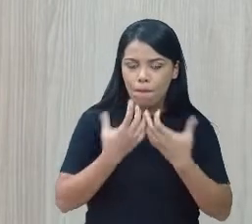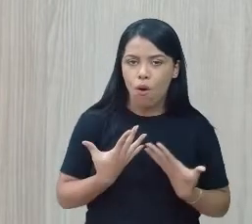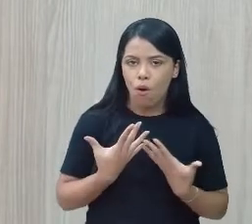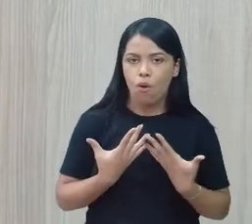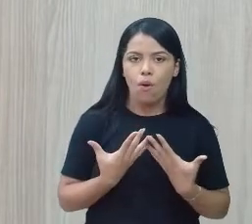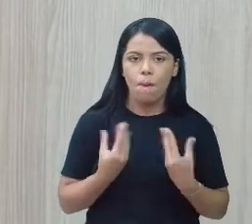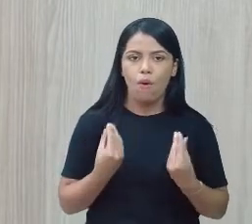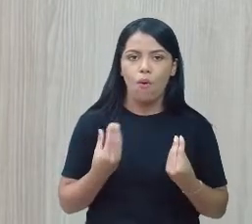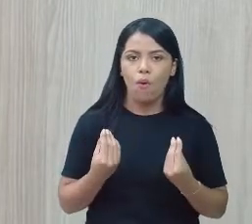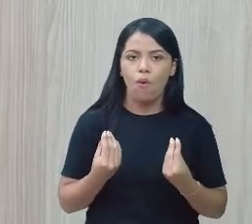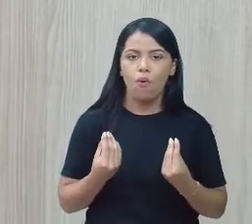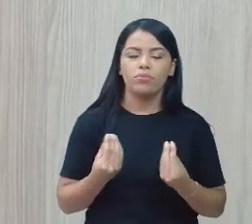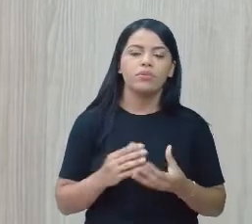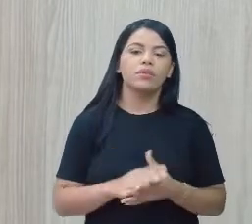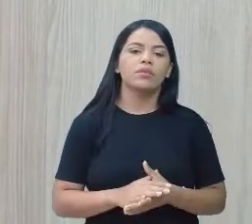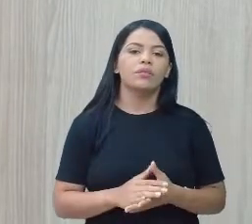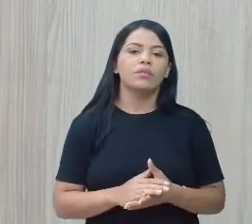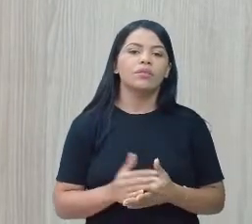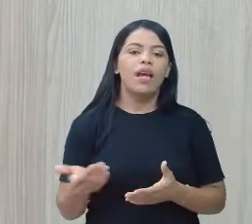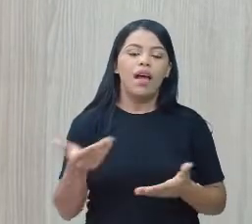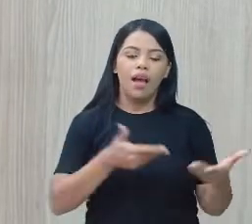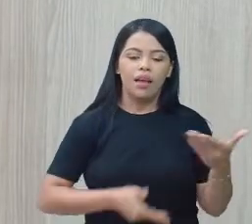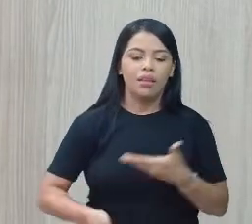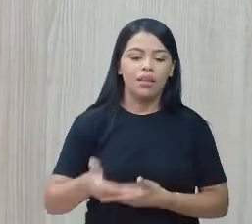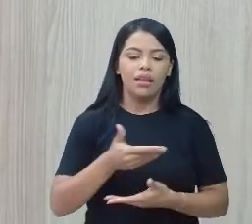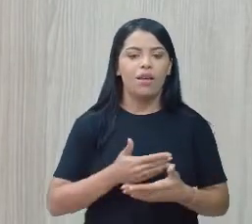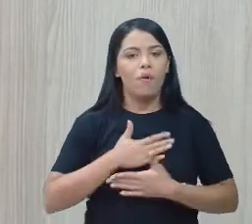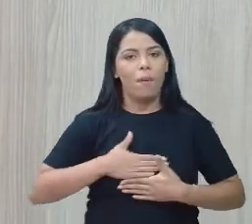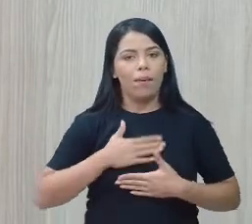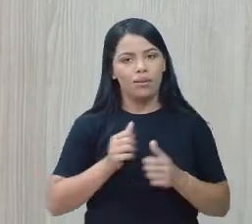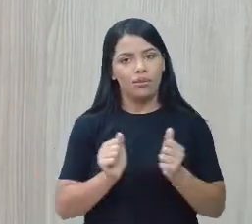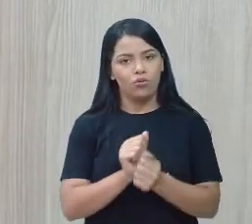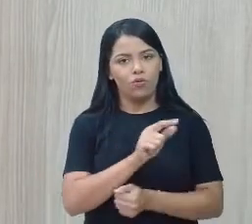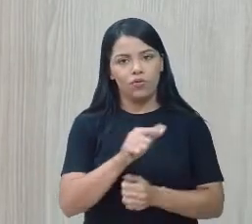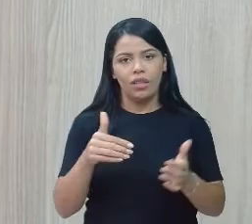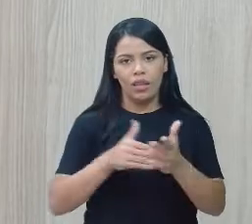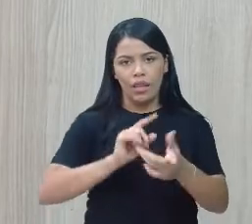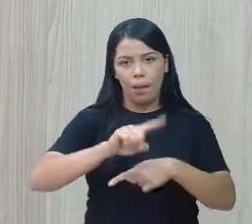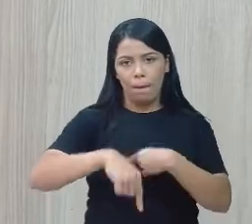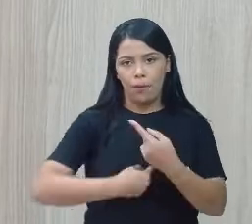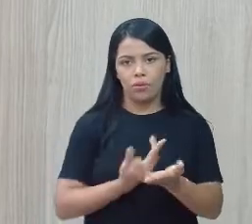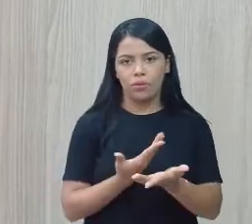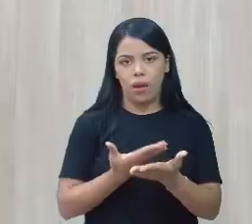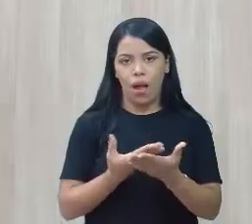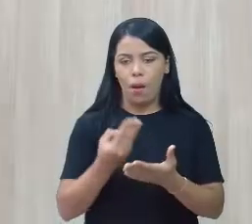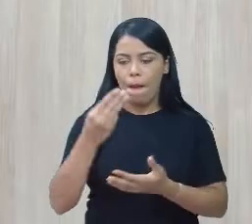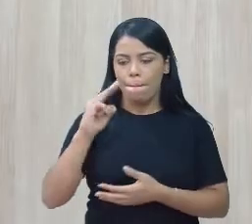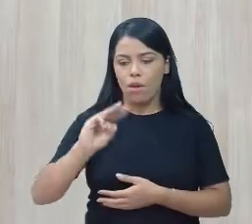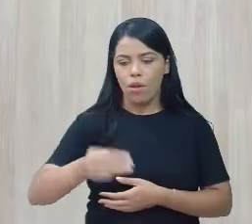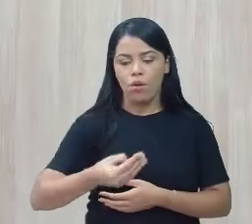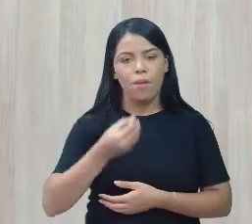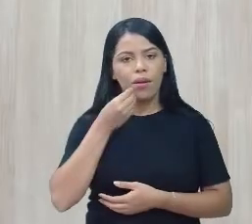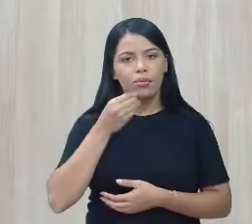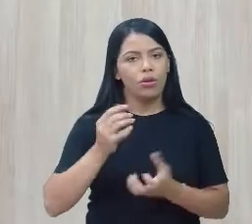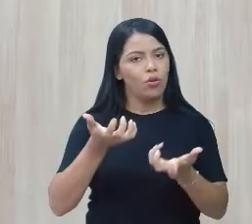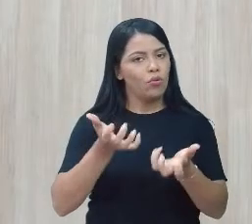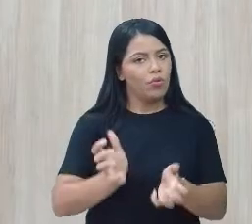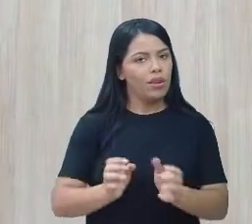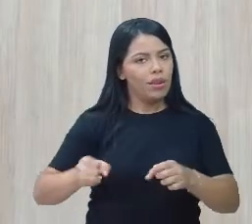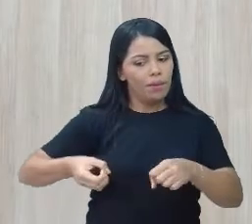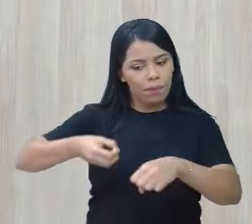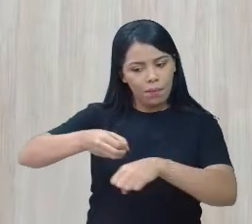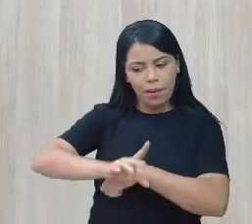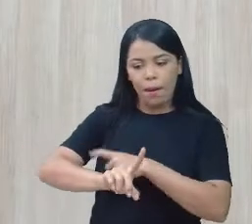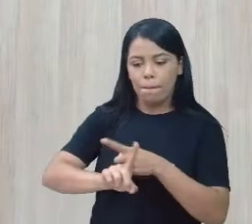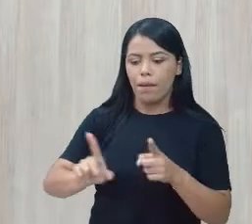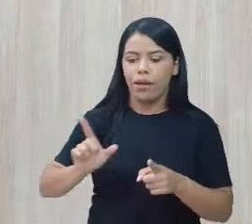Muita gente aqui. Foi um prazer estar no chat. Até a próxima aula, né? 1000 beijos. Olha, eu não queria dar spoiler não, mas tem uma